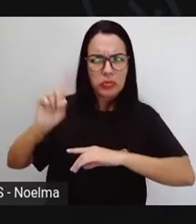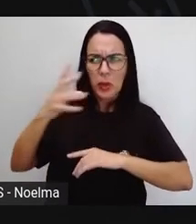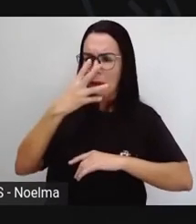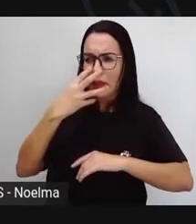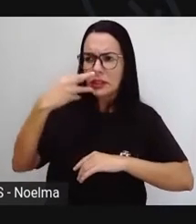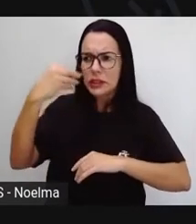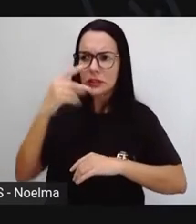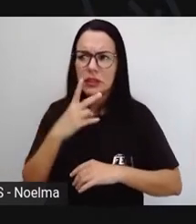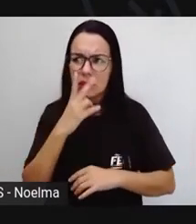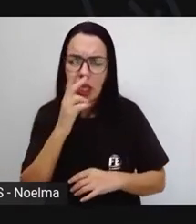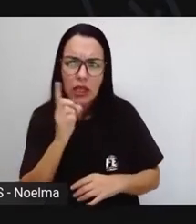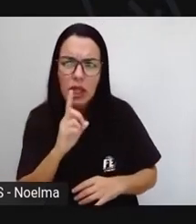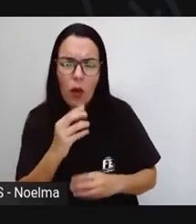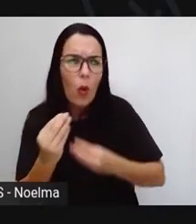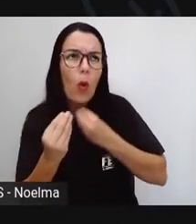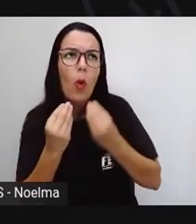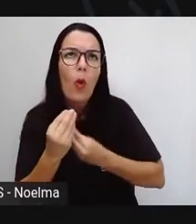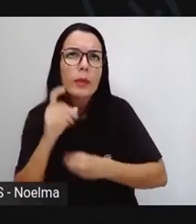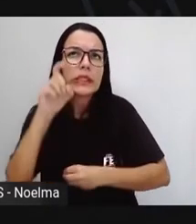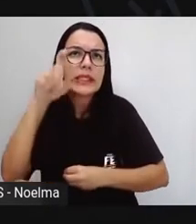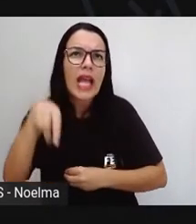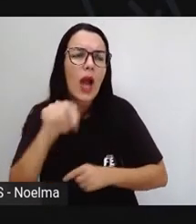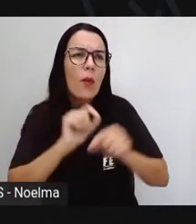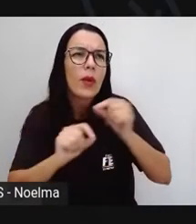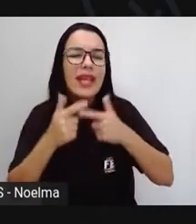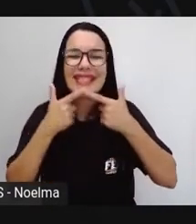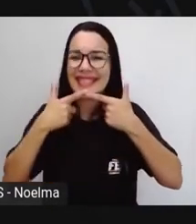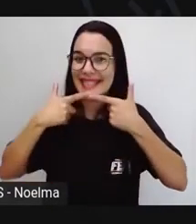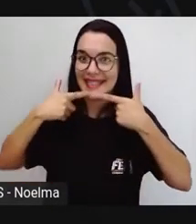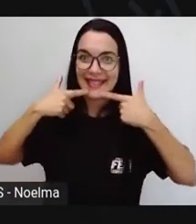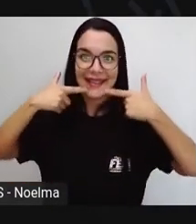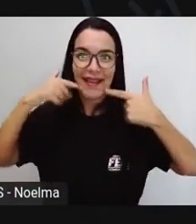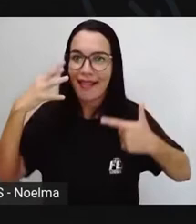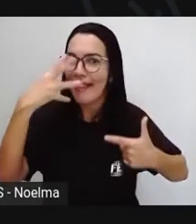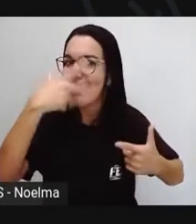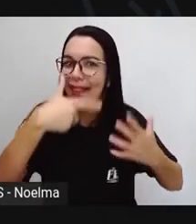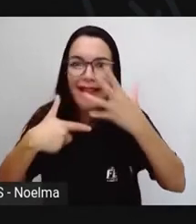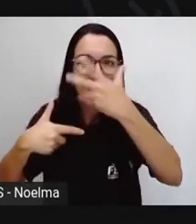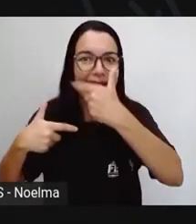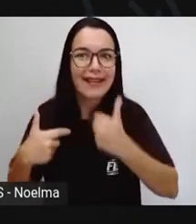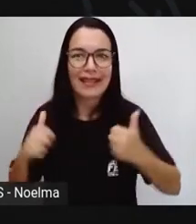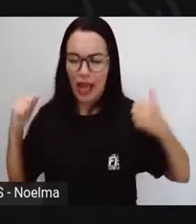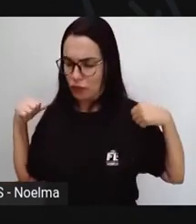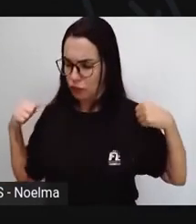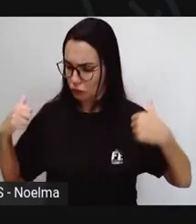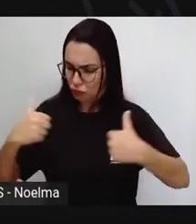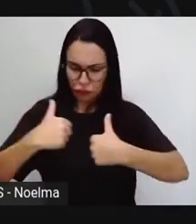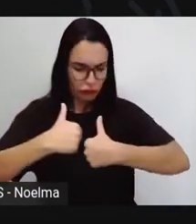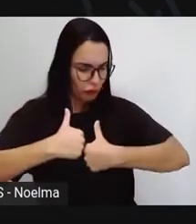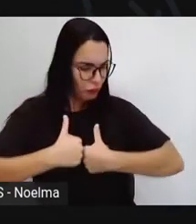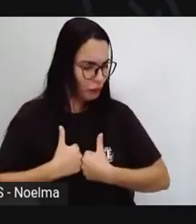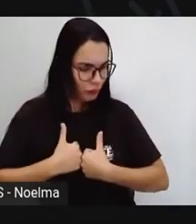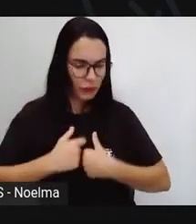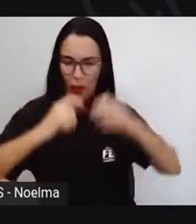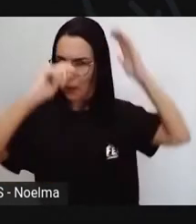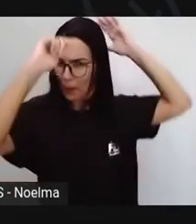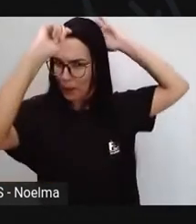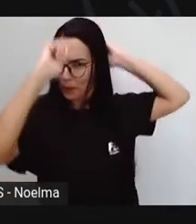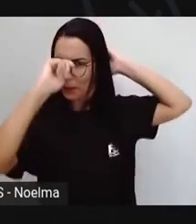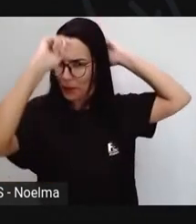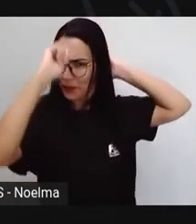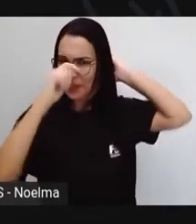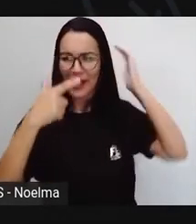Como poderia ser com aquele sorriso bonito, aquela jaqueta jeans, aquele boné